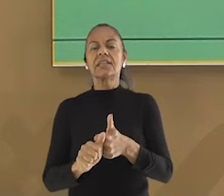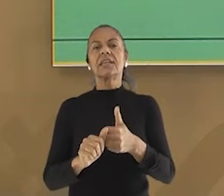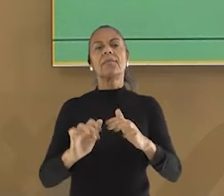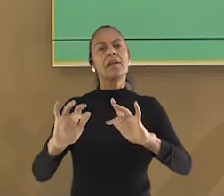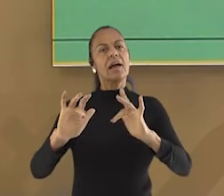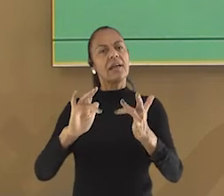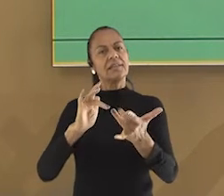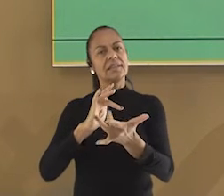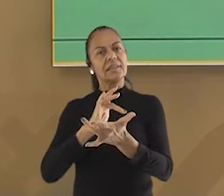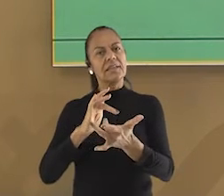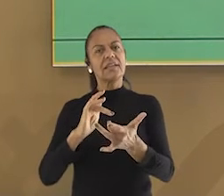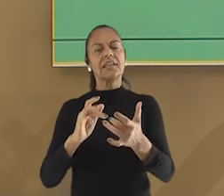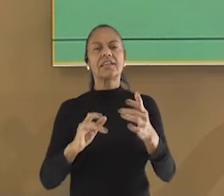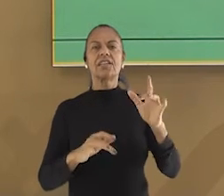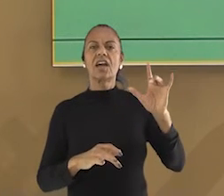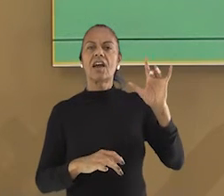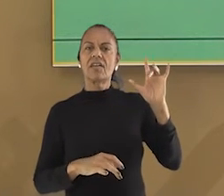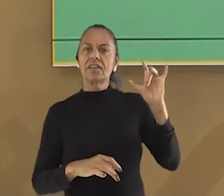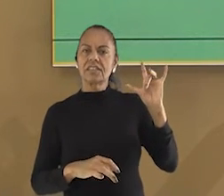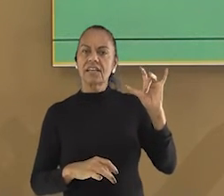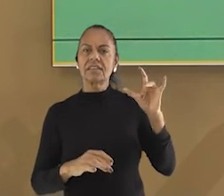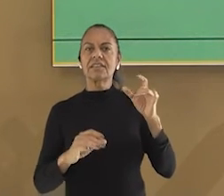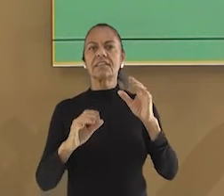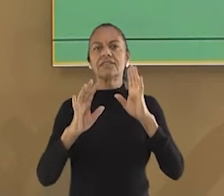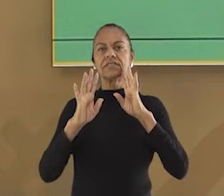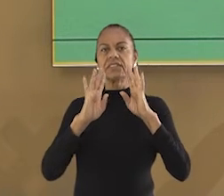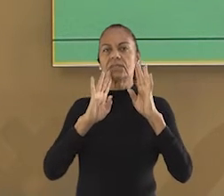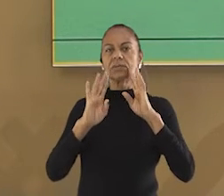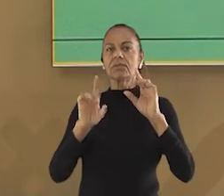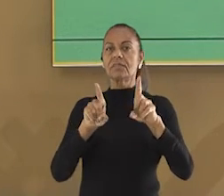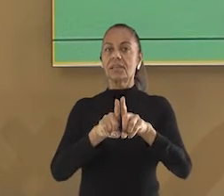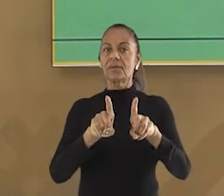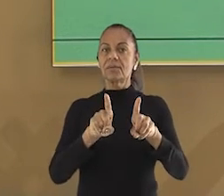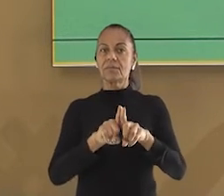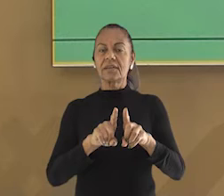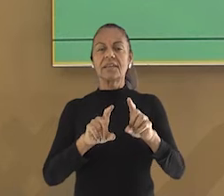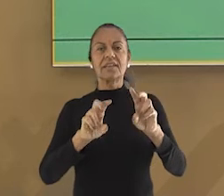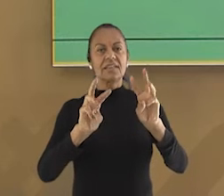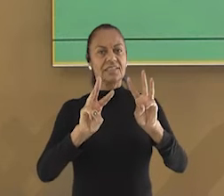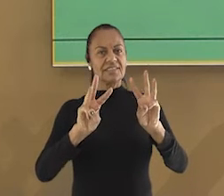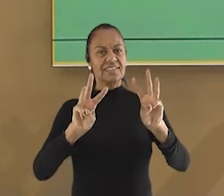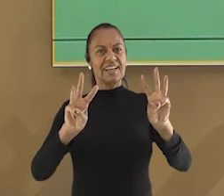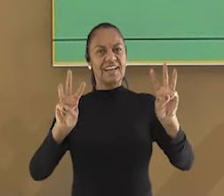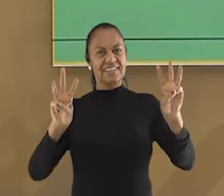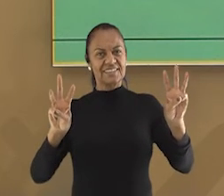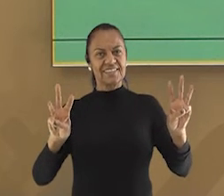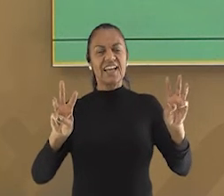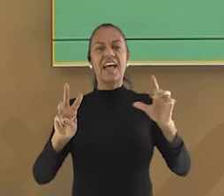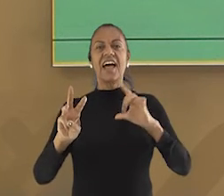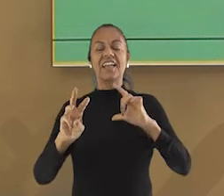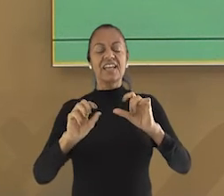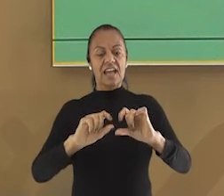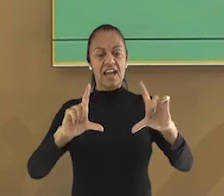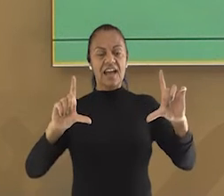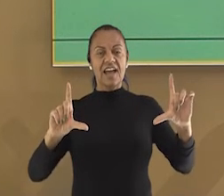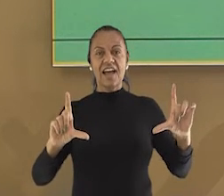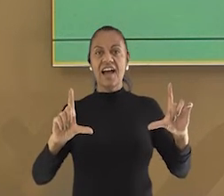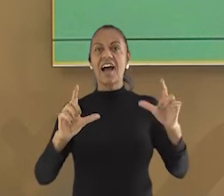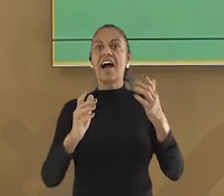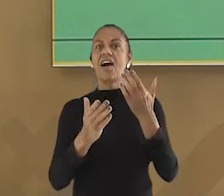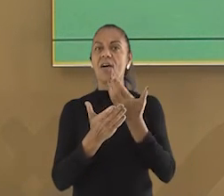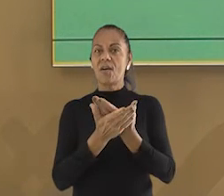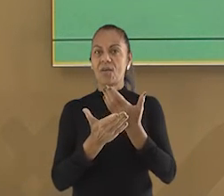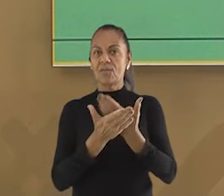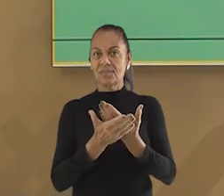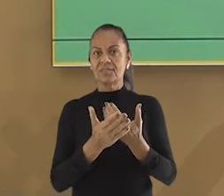nos acompanhar nas redes sociais, Facebook e Instagram. Além do nosso site, onde você acessa o banco de